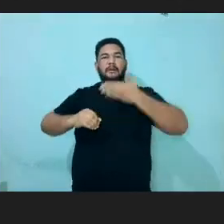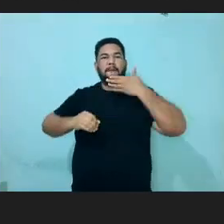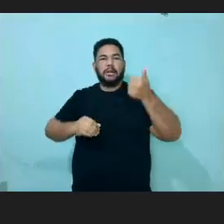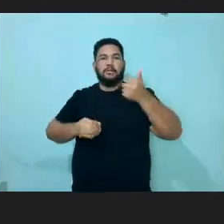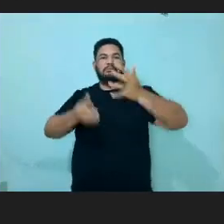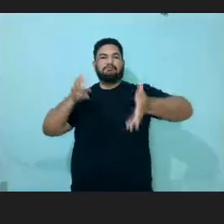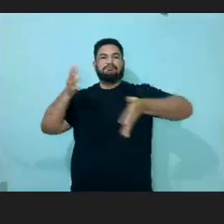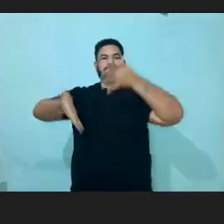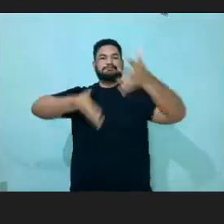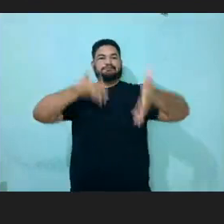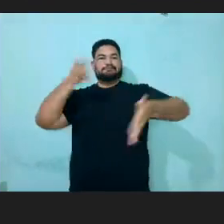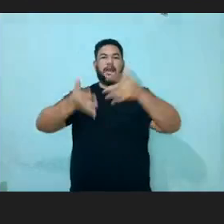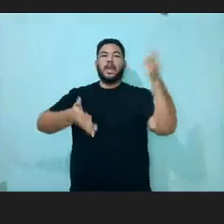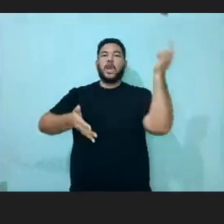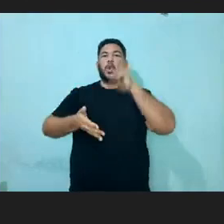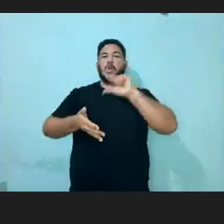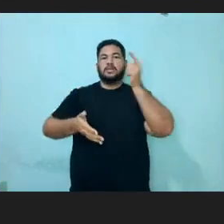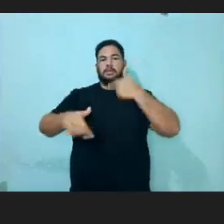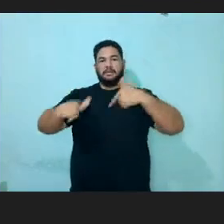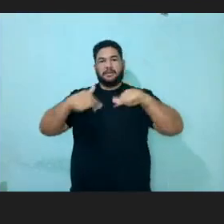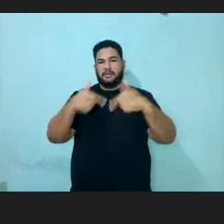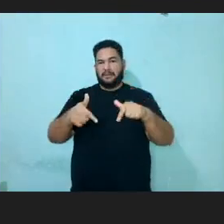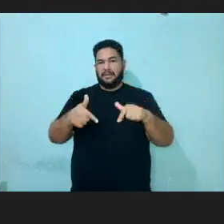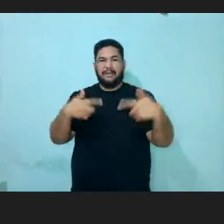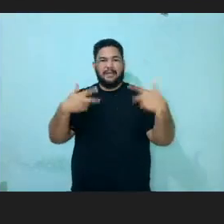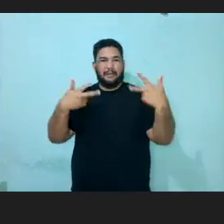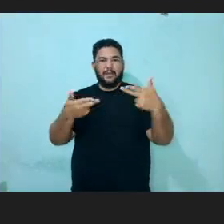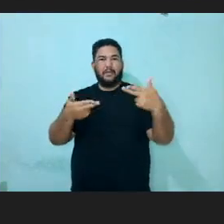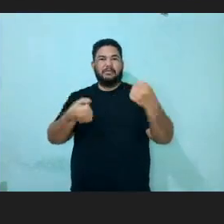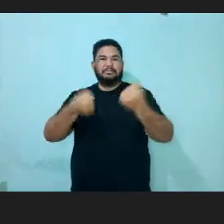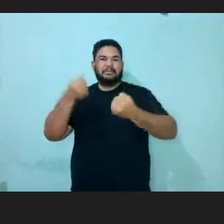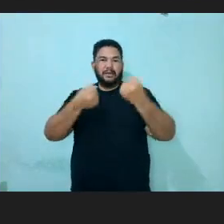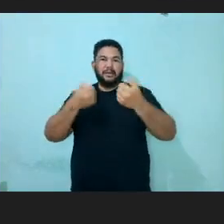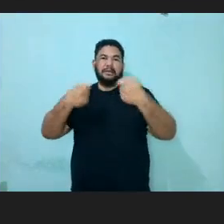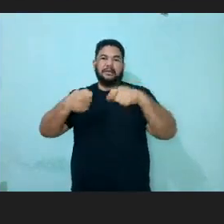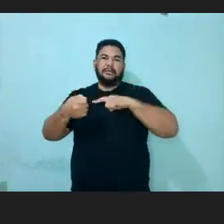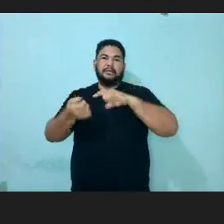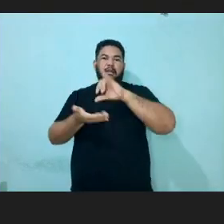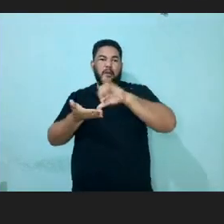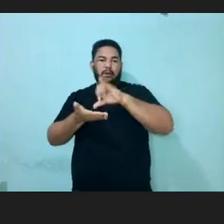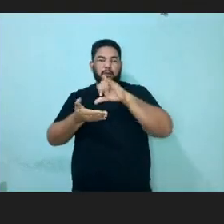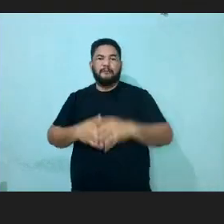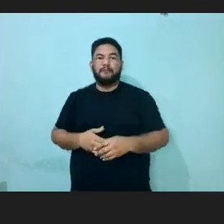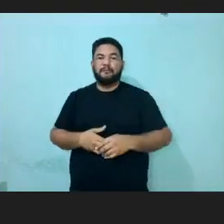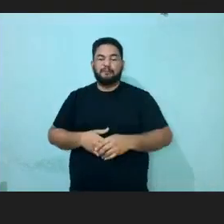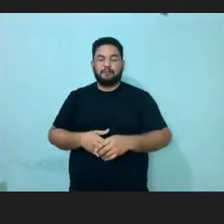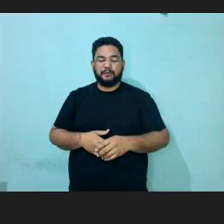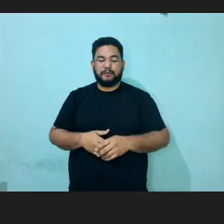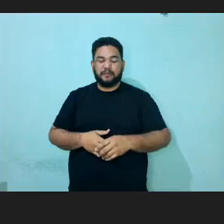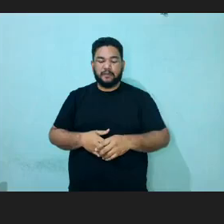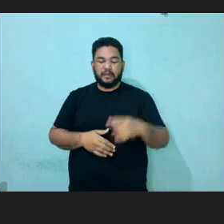conseguir trabalhar. Isso é uma verdade, tá bom? Deixa eu mudar aqui.